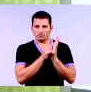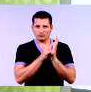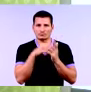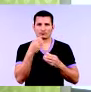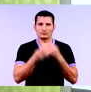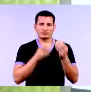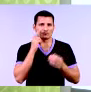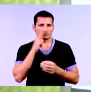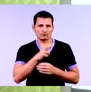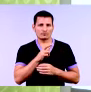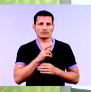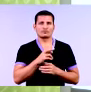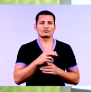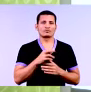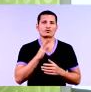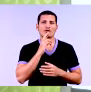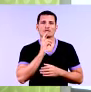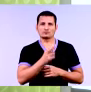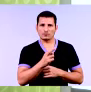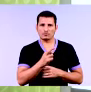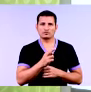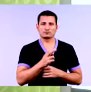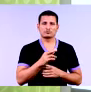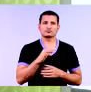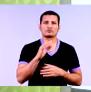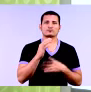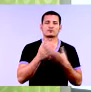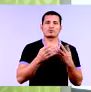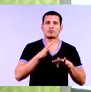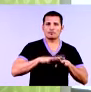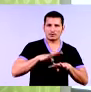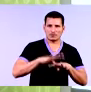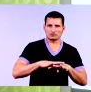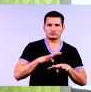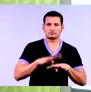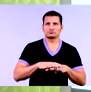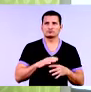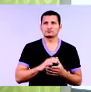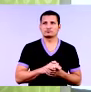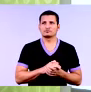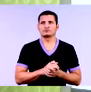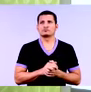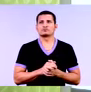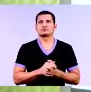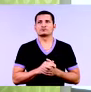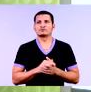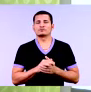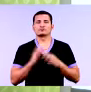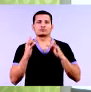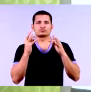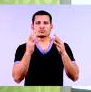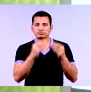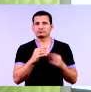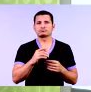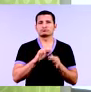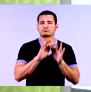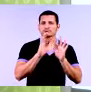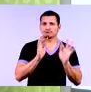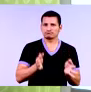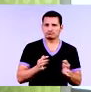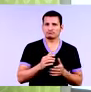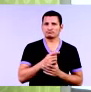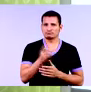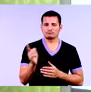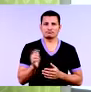o resultado de uma operação matemática, tudo isso de forma bem simplificada, para que